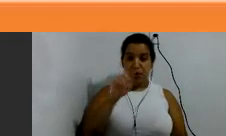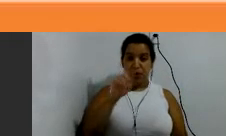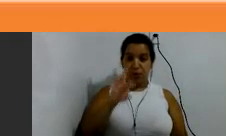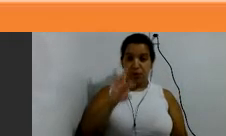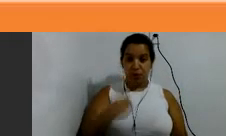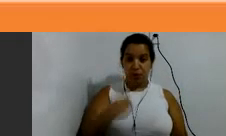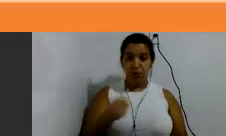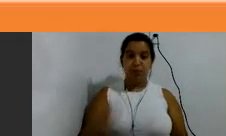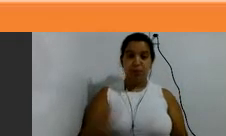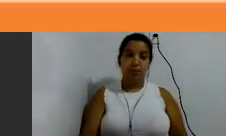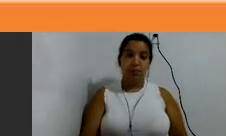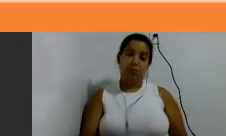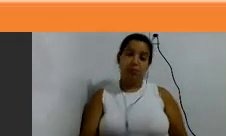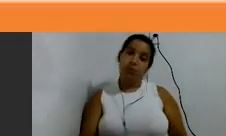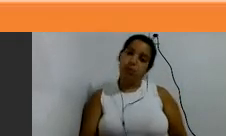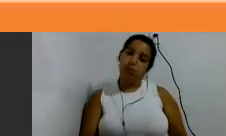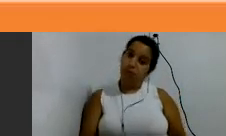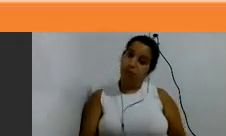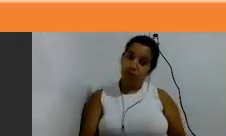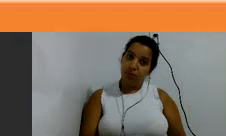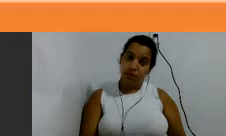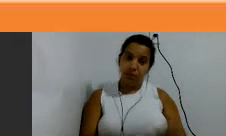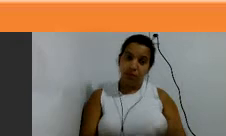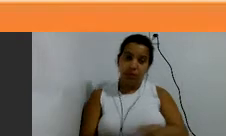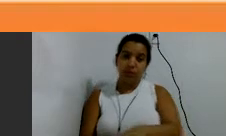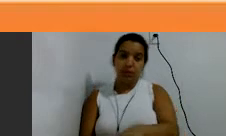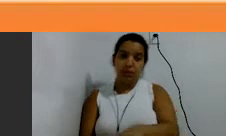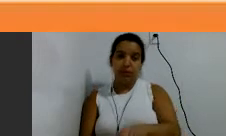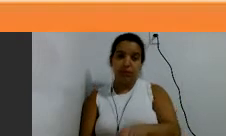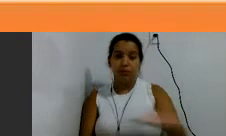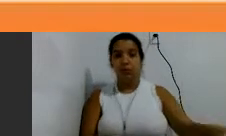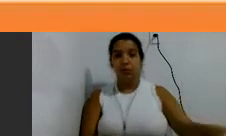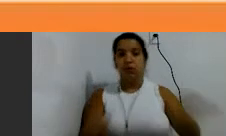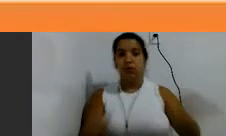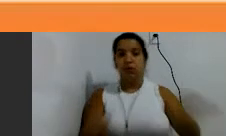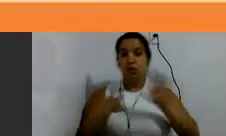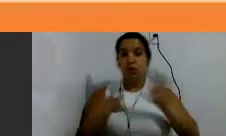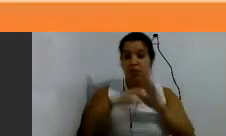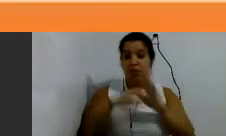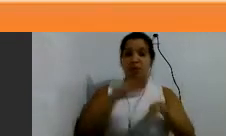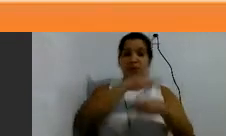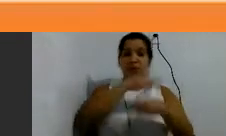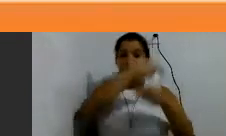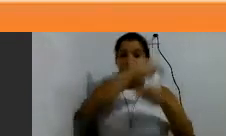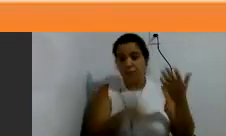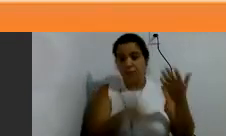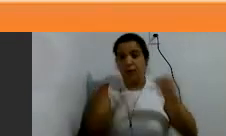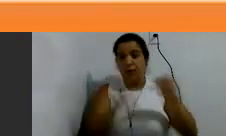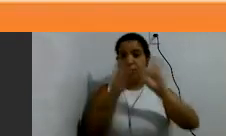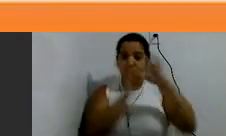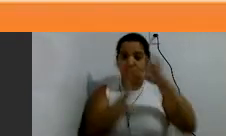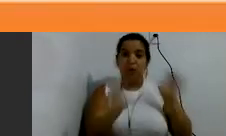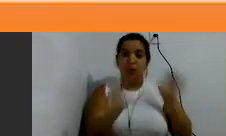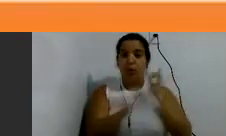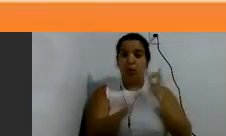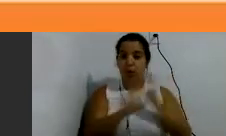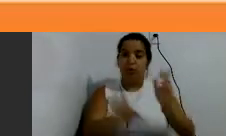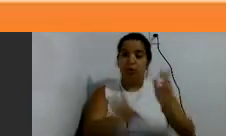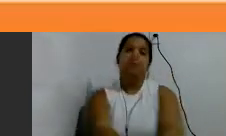Então, aqui é só para identificar que a gente tem diversas estruturas que a gente vai encontrar.